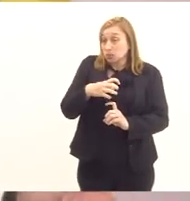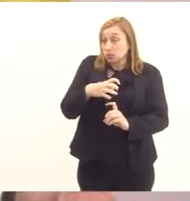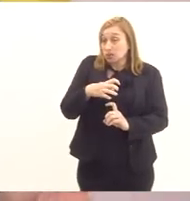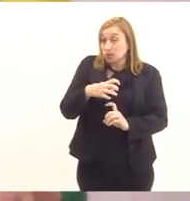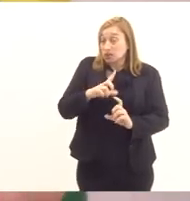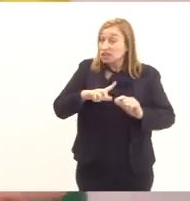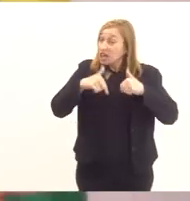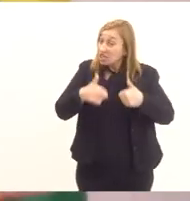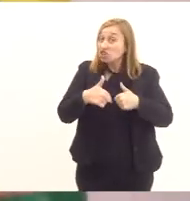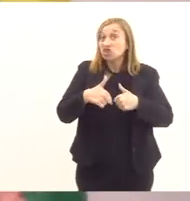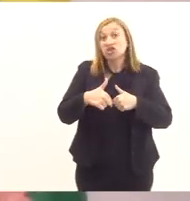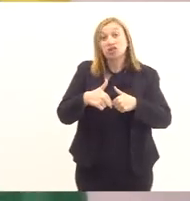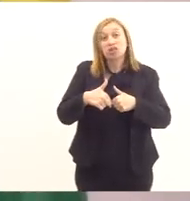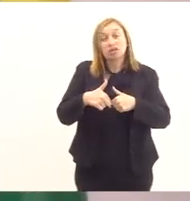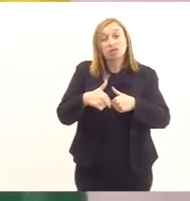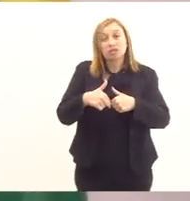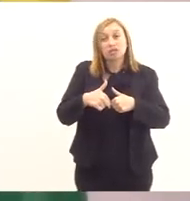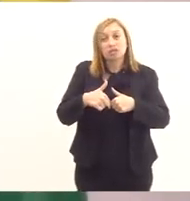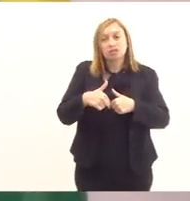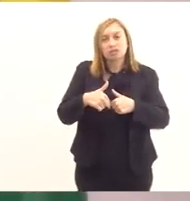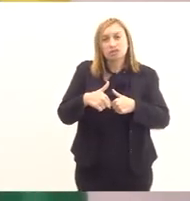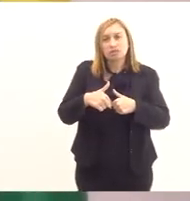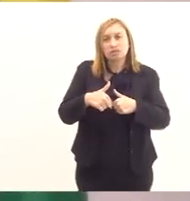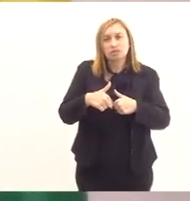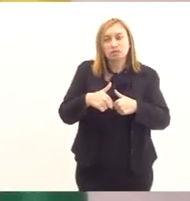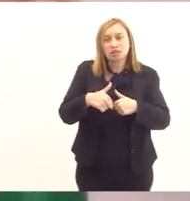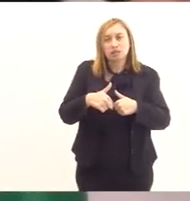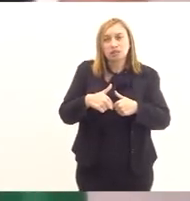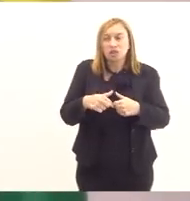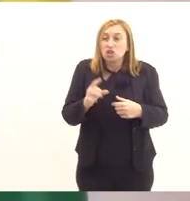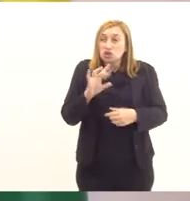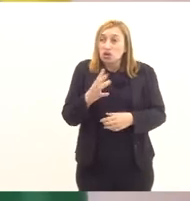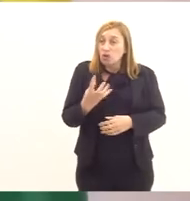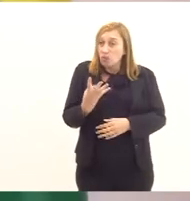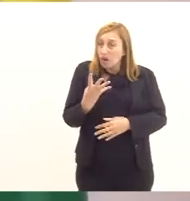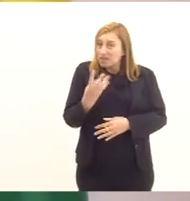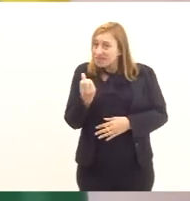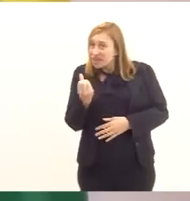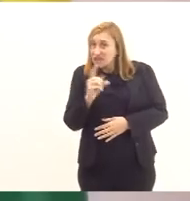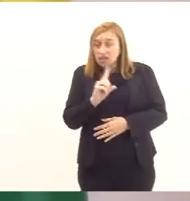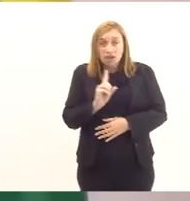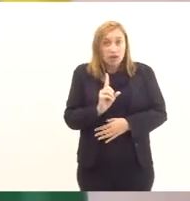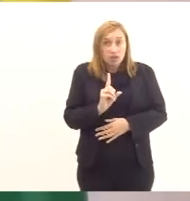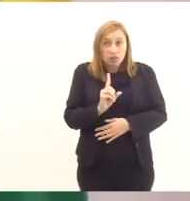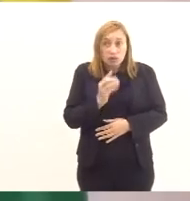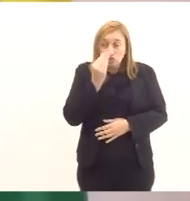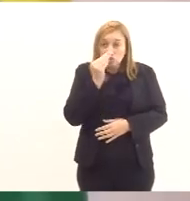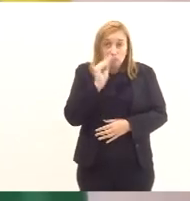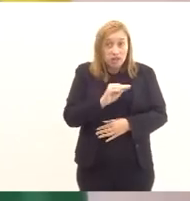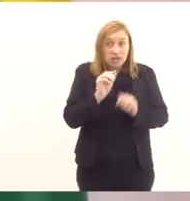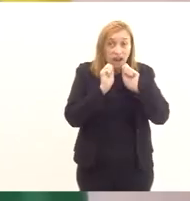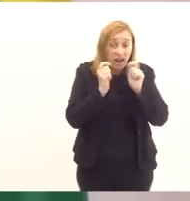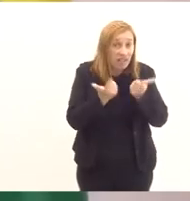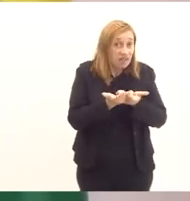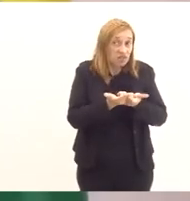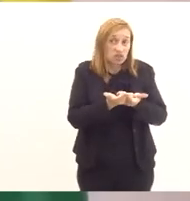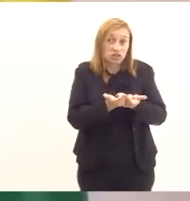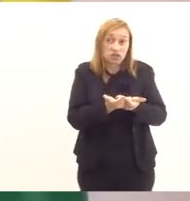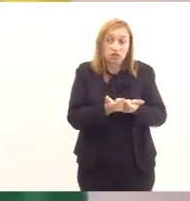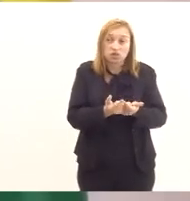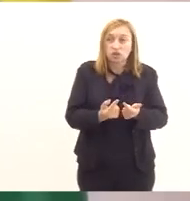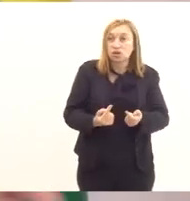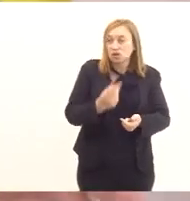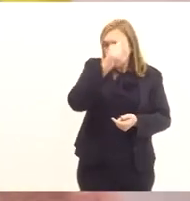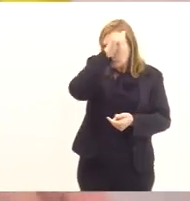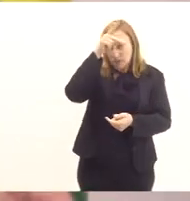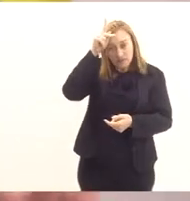medidas justamente para não desmoralizar um somos somente mais quatro nós seis não é de moralizar alerj uma vez que o